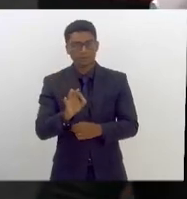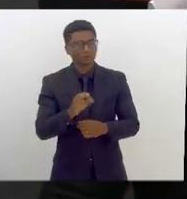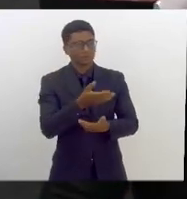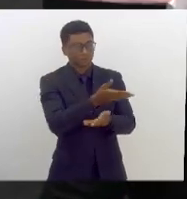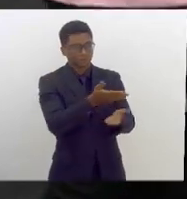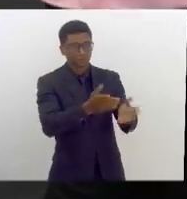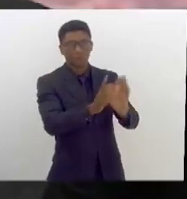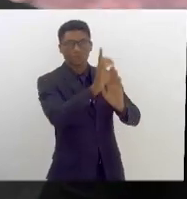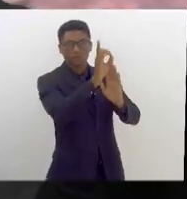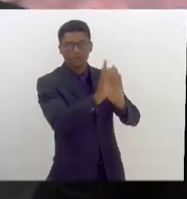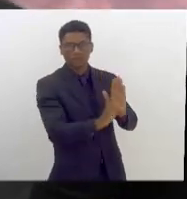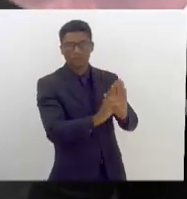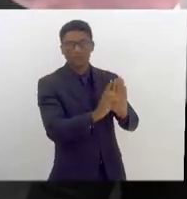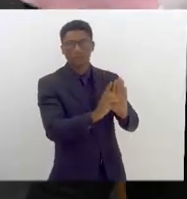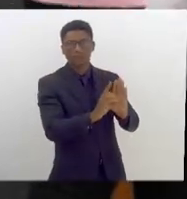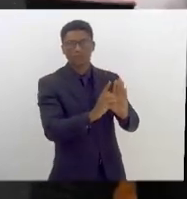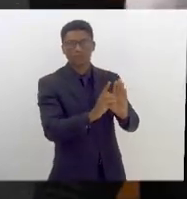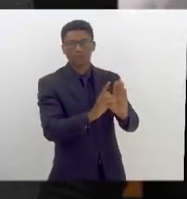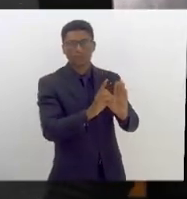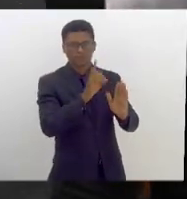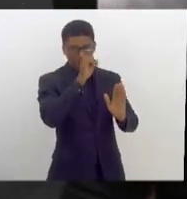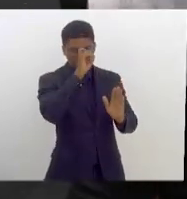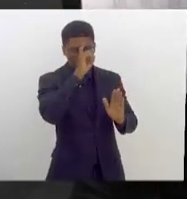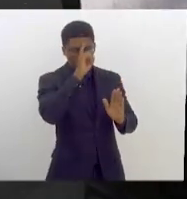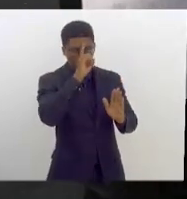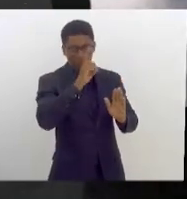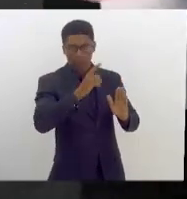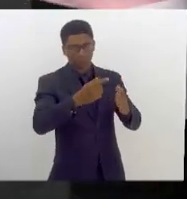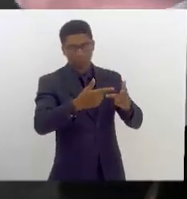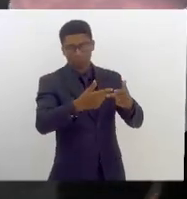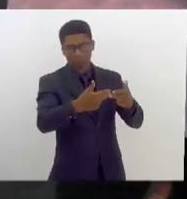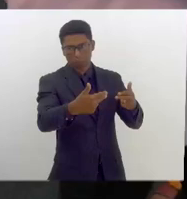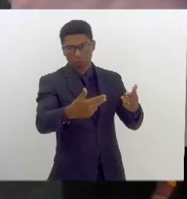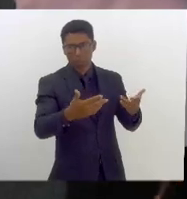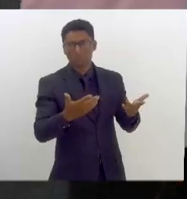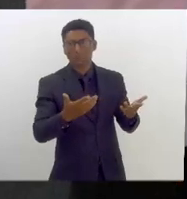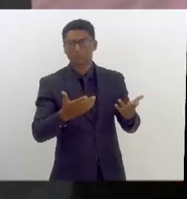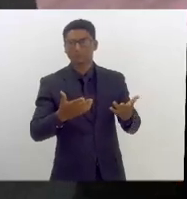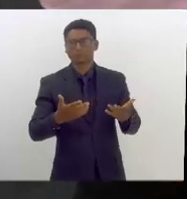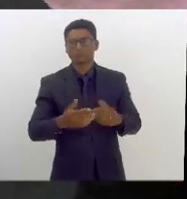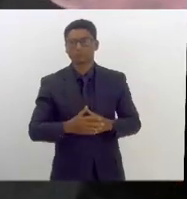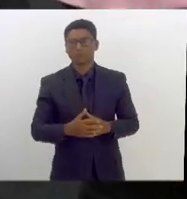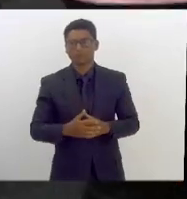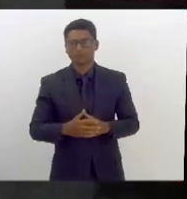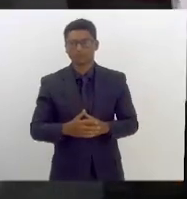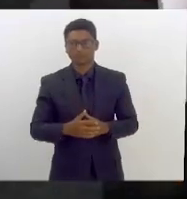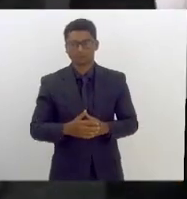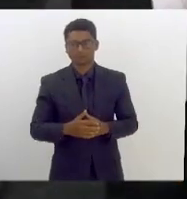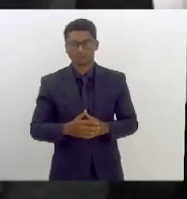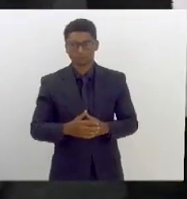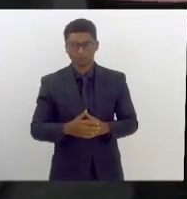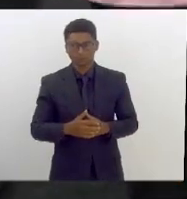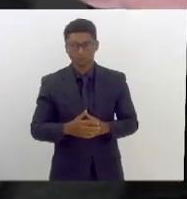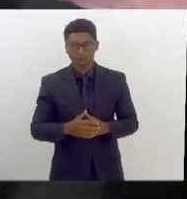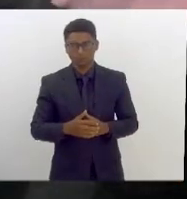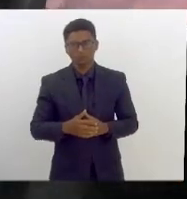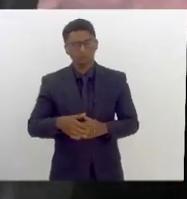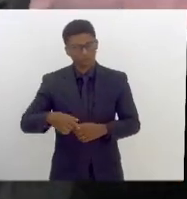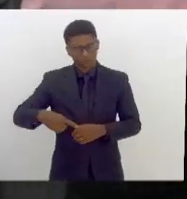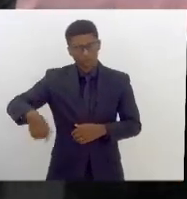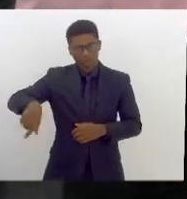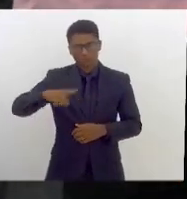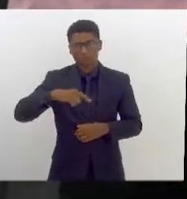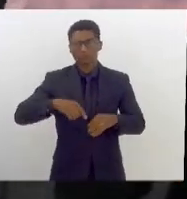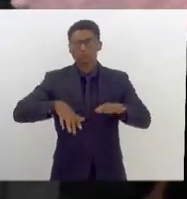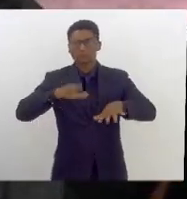nas unidades hospitalares cumpre uma função, Presidenta, que a gente muitas vezes